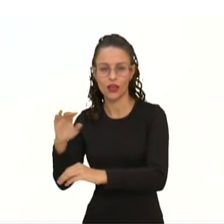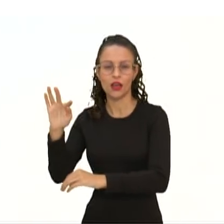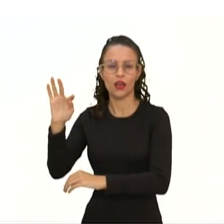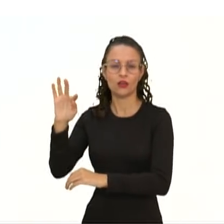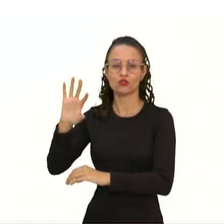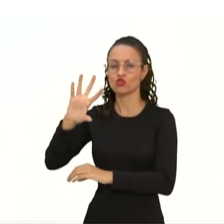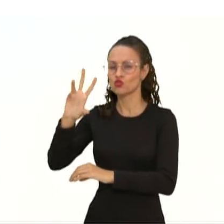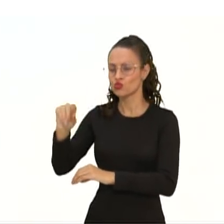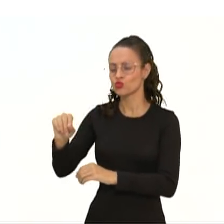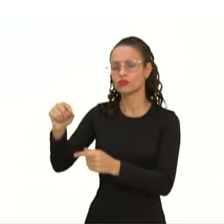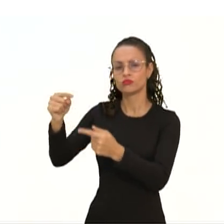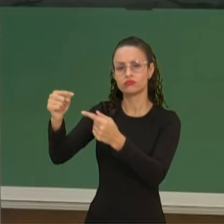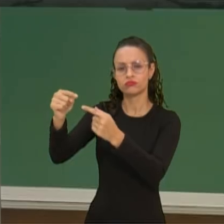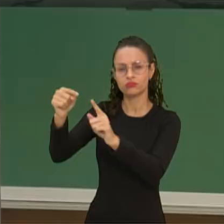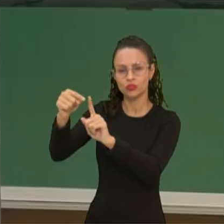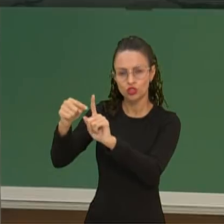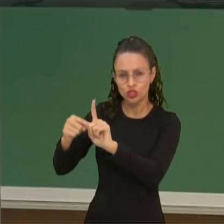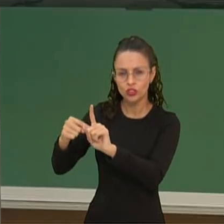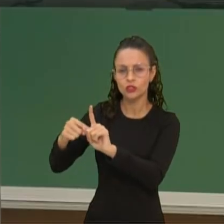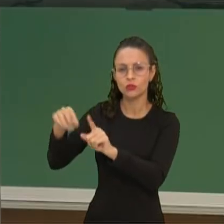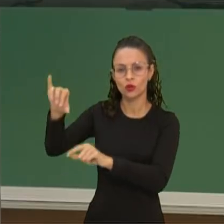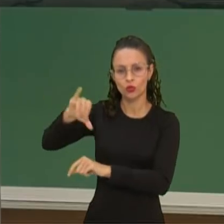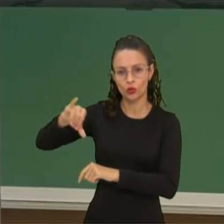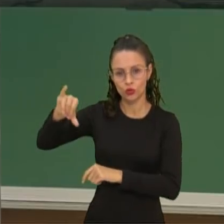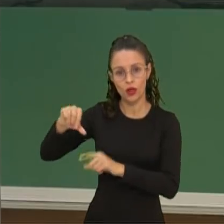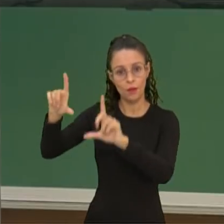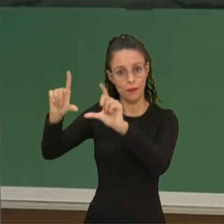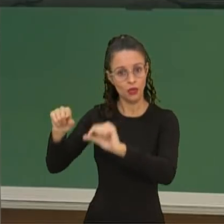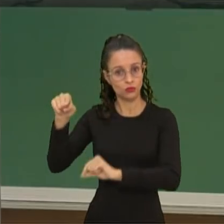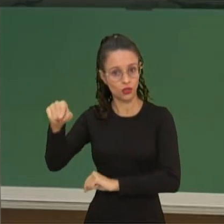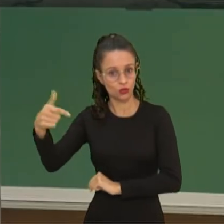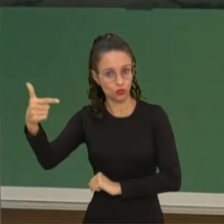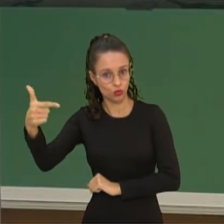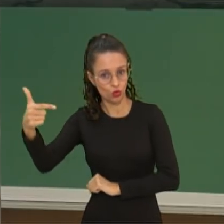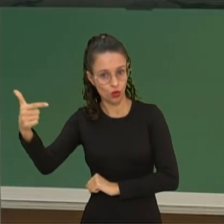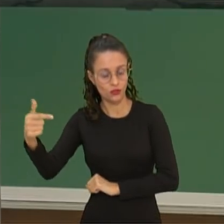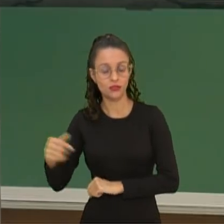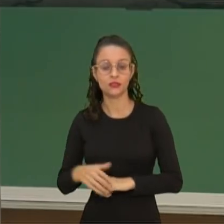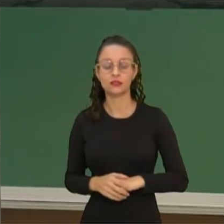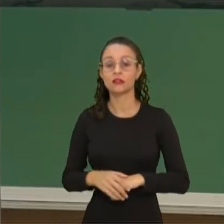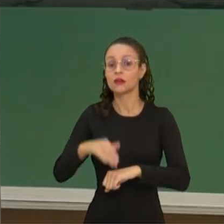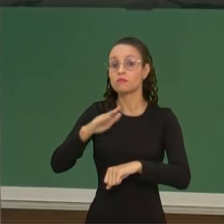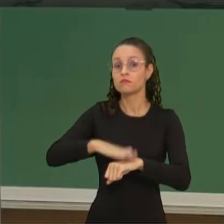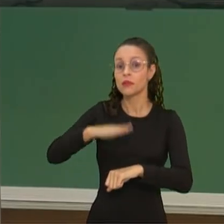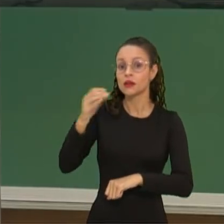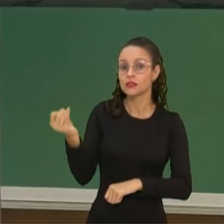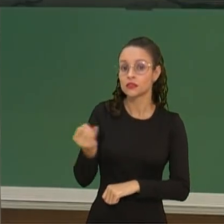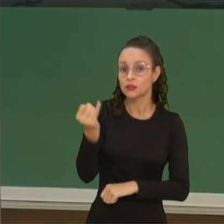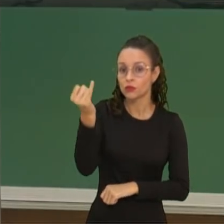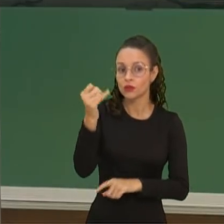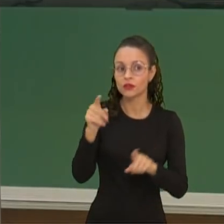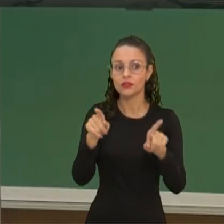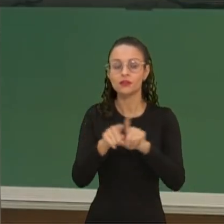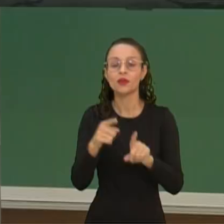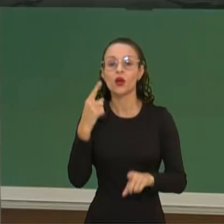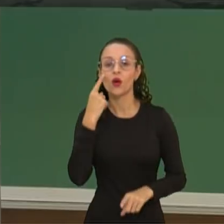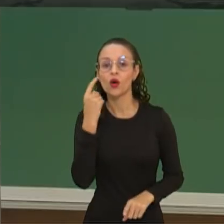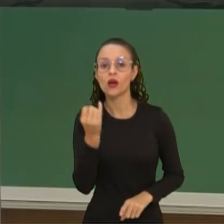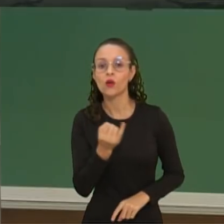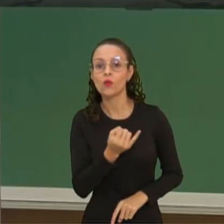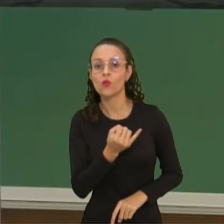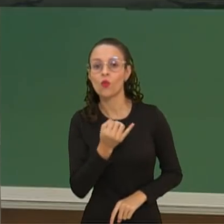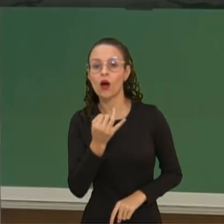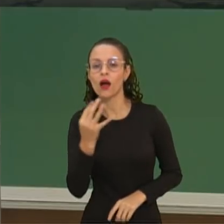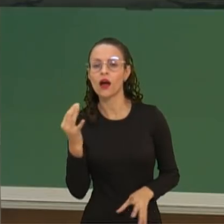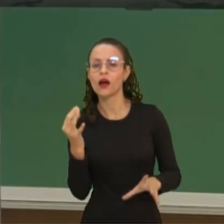saturadas, todos os tipos de gordura ó, tem menos no alimento 2. E mais importante ainda, olhar a quantidade de